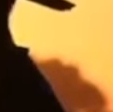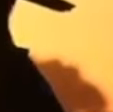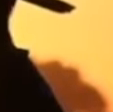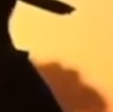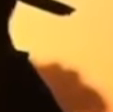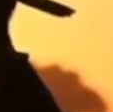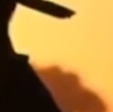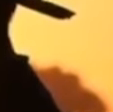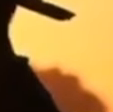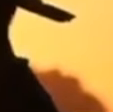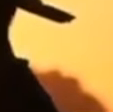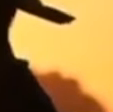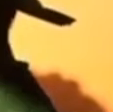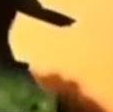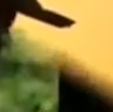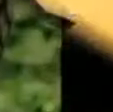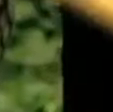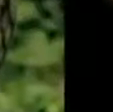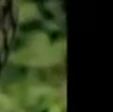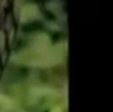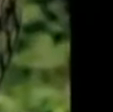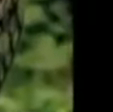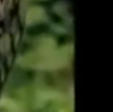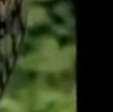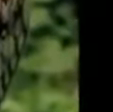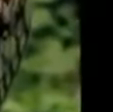traz no coração.